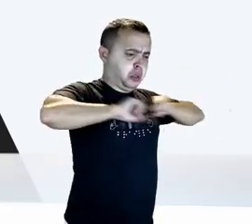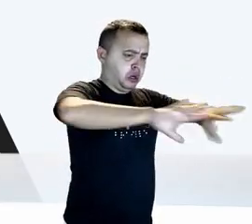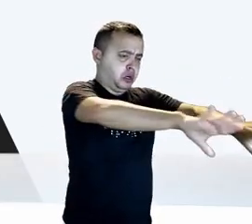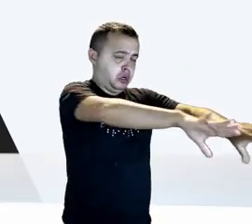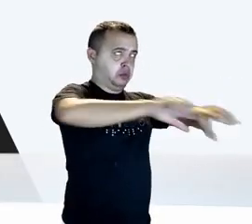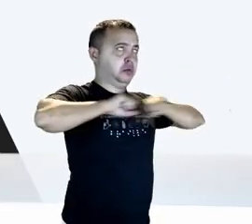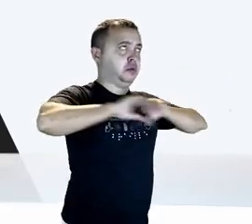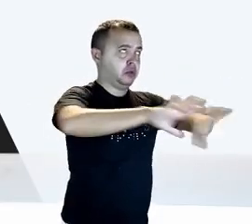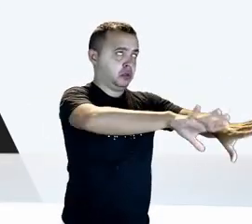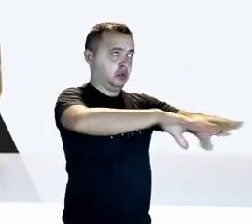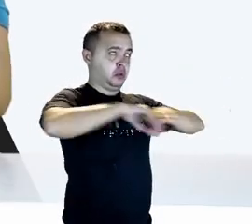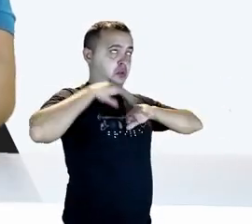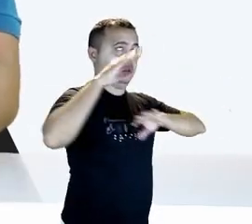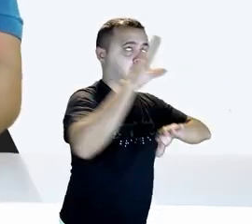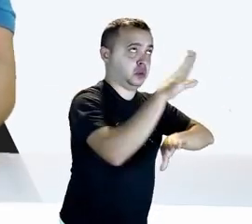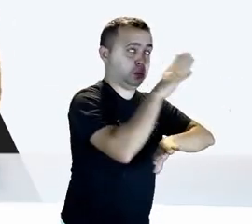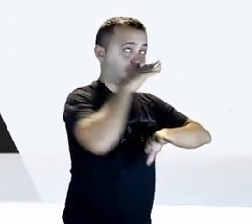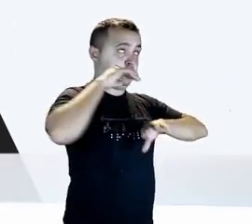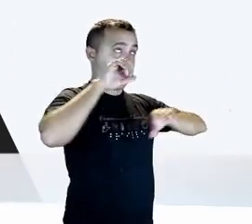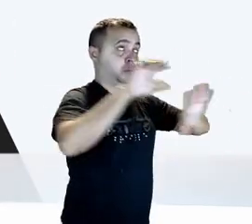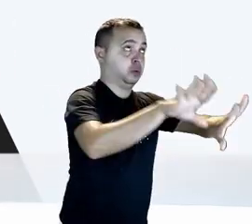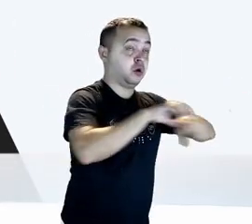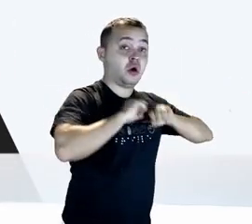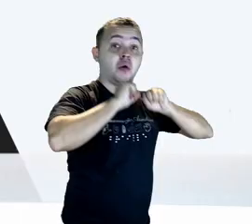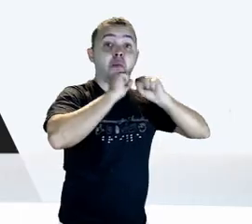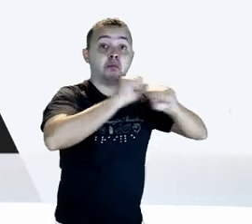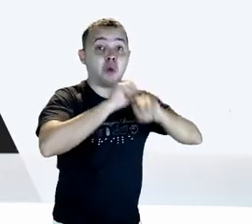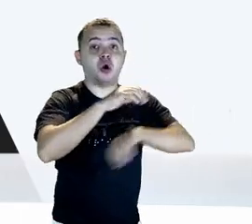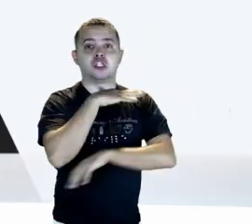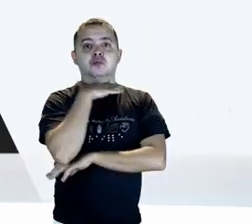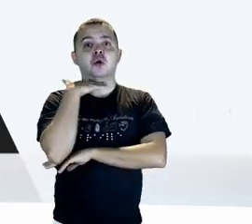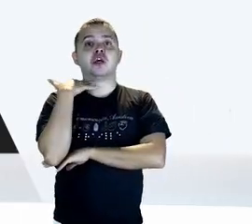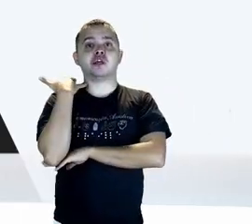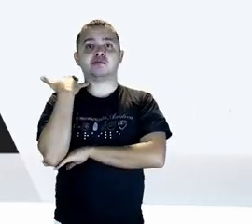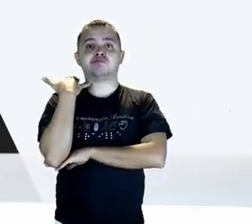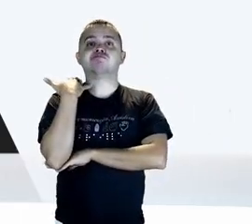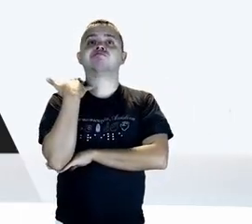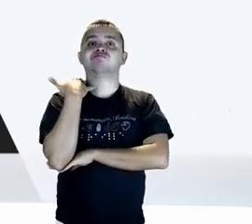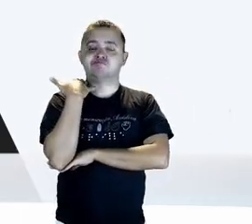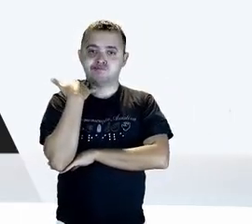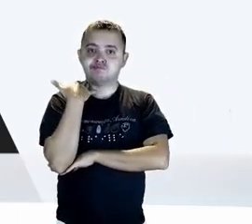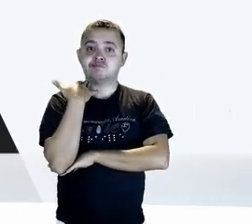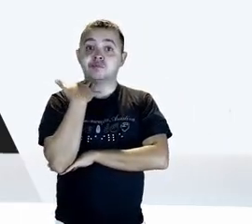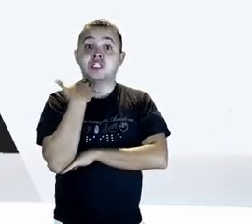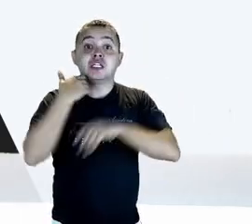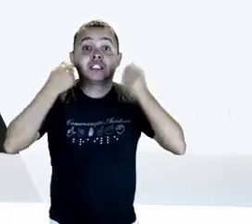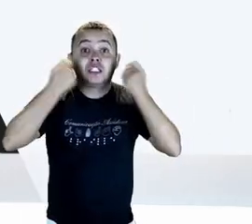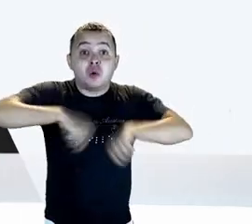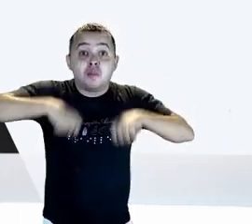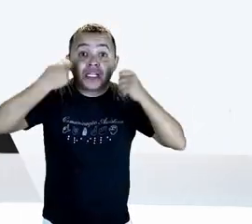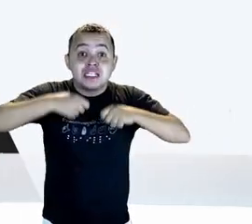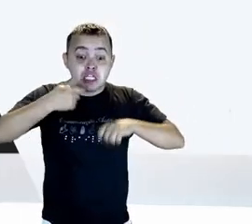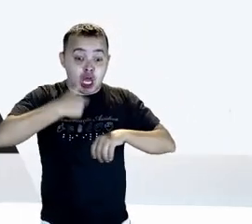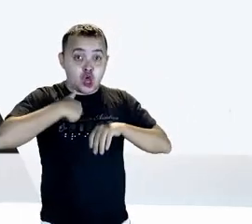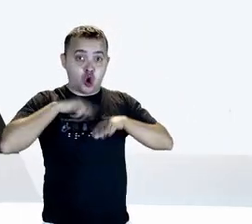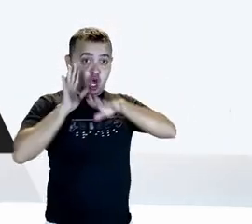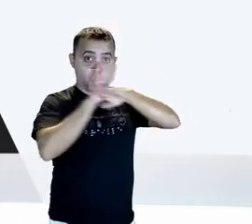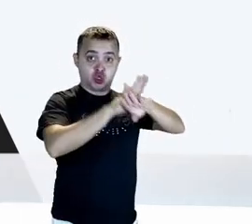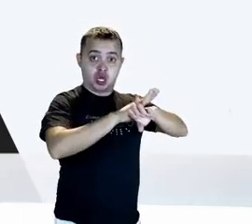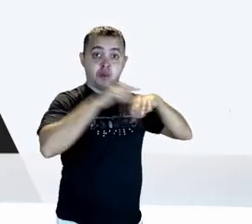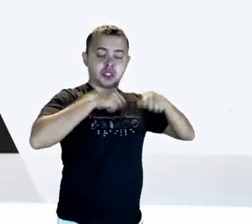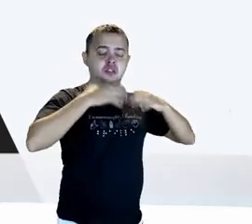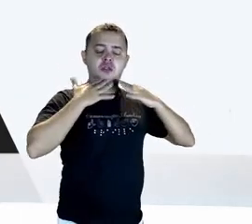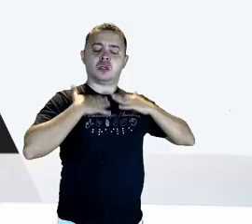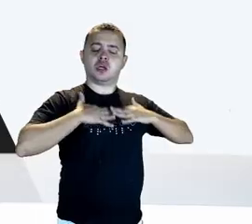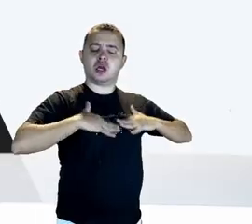exposta à corrente elétrica pode resultar na fatalidade. Então, agir de forma calma,